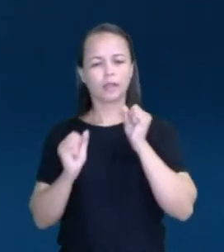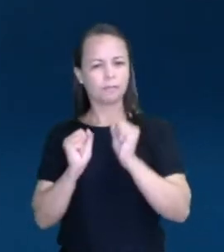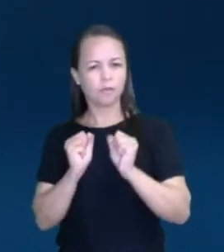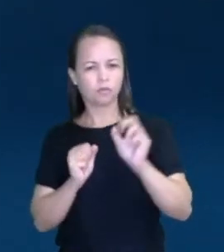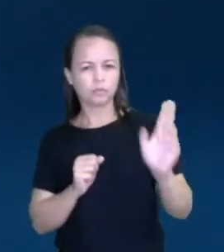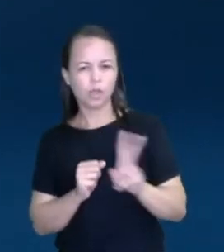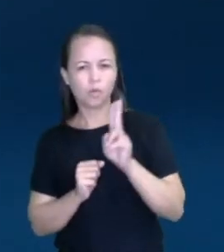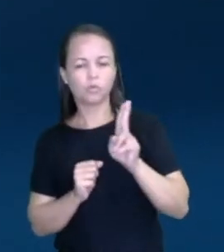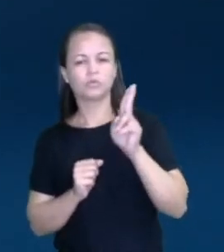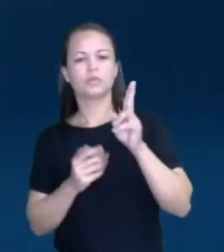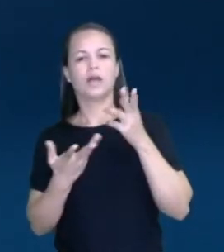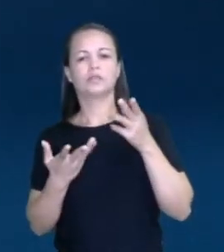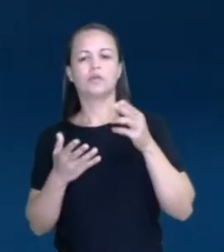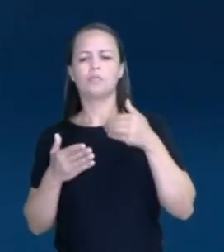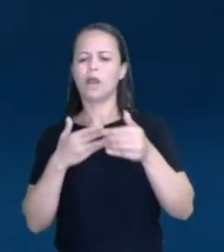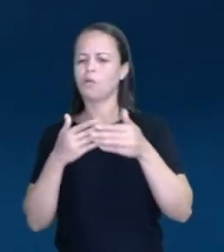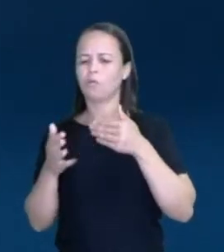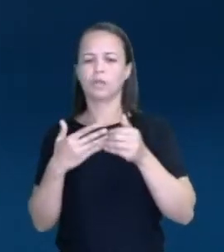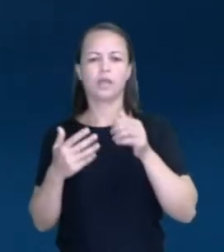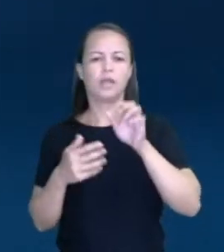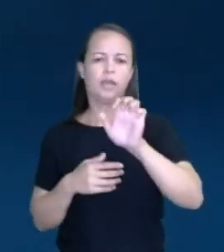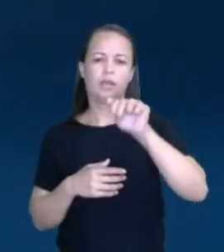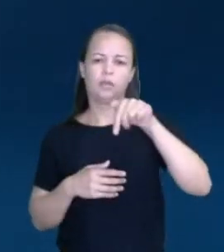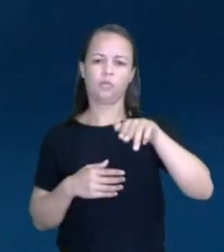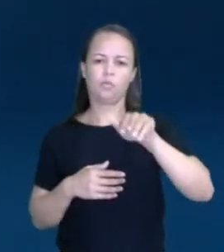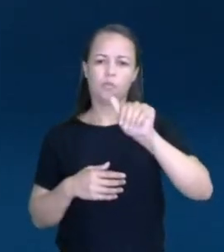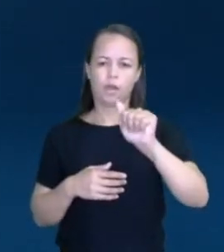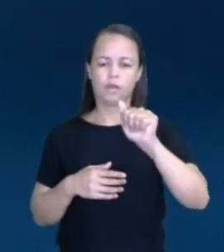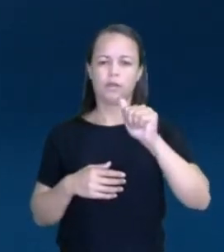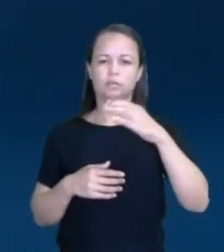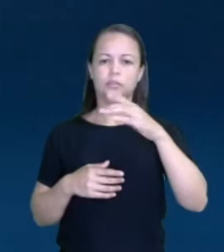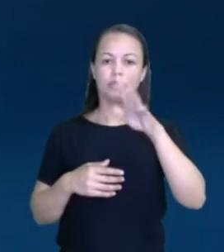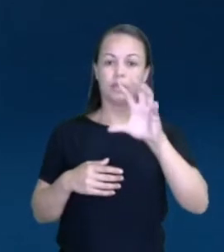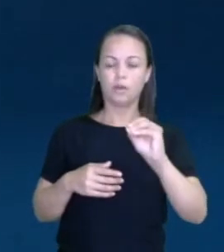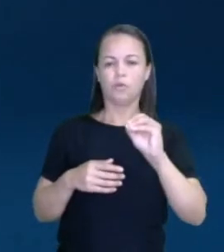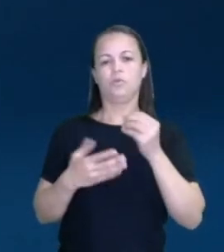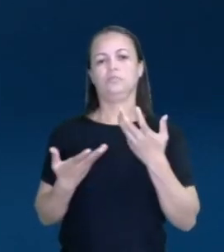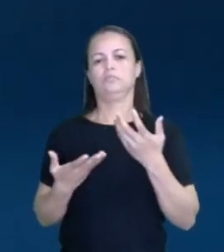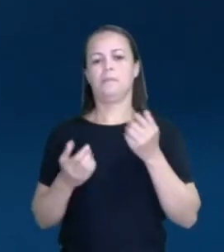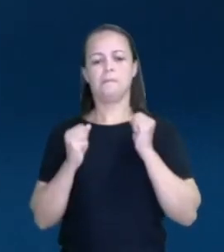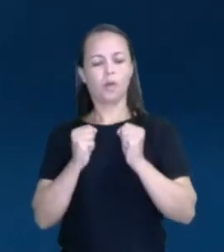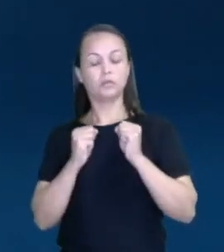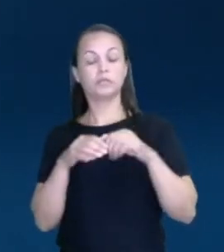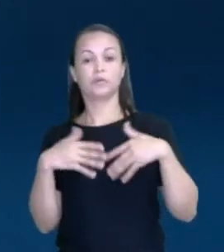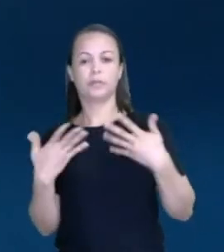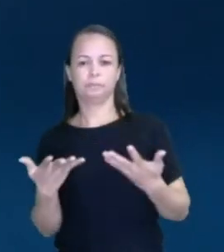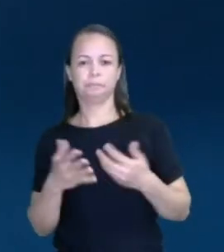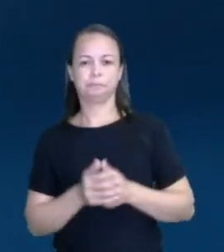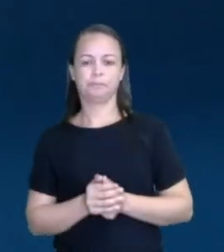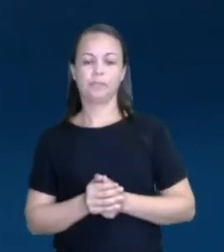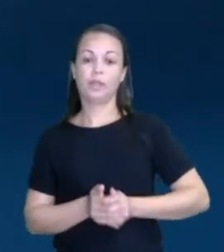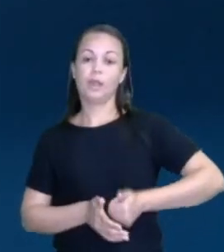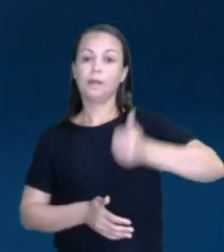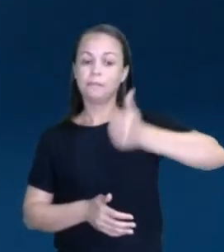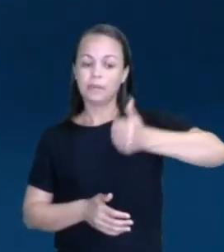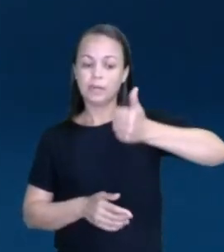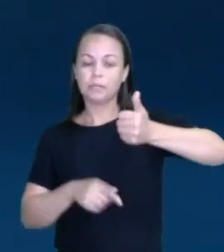qualquer tipo de equação. Que o processo é o seguinte. Primeiro, a gente vai